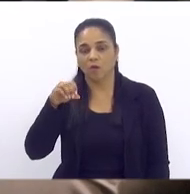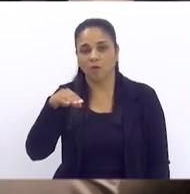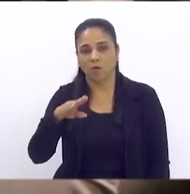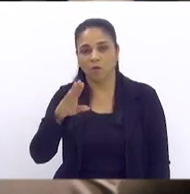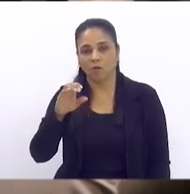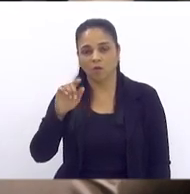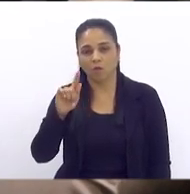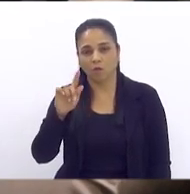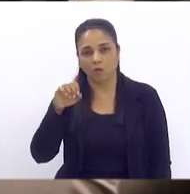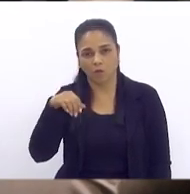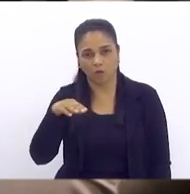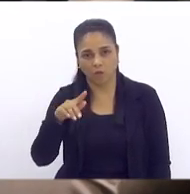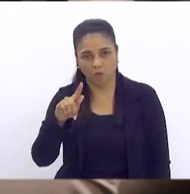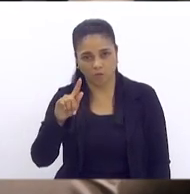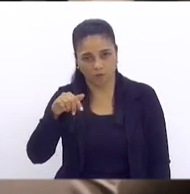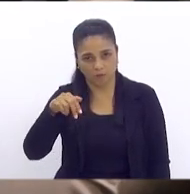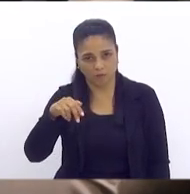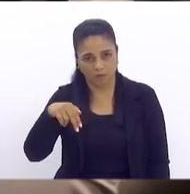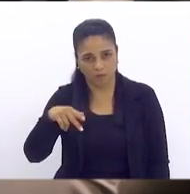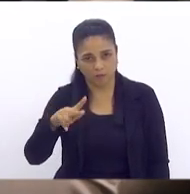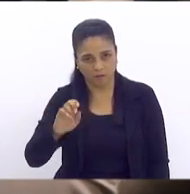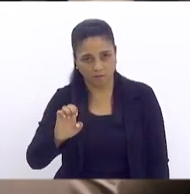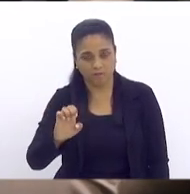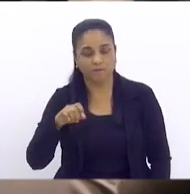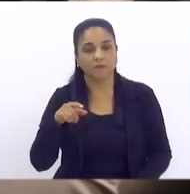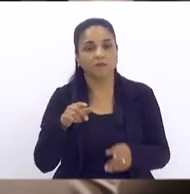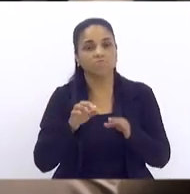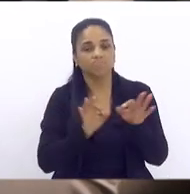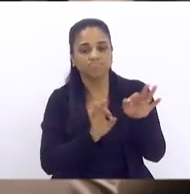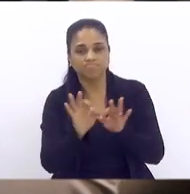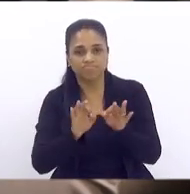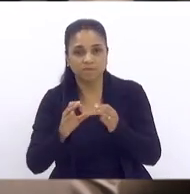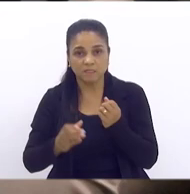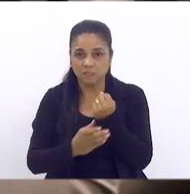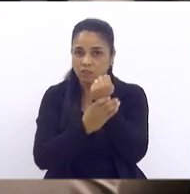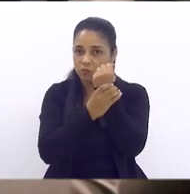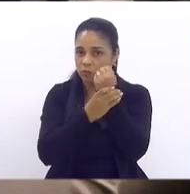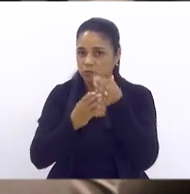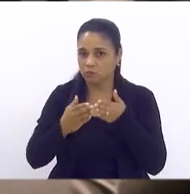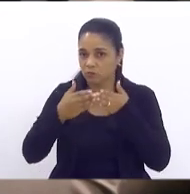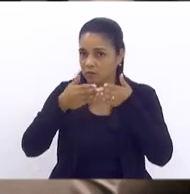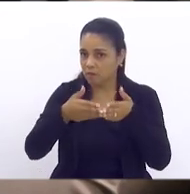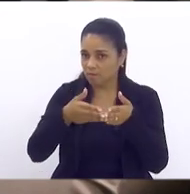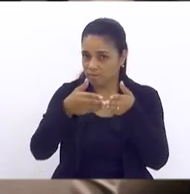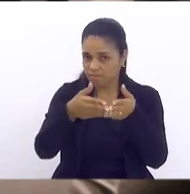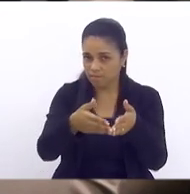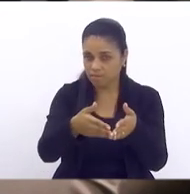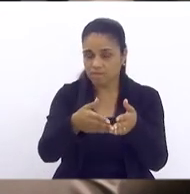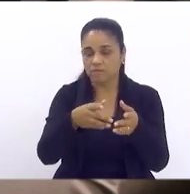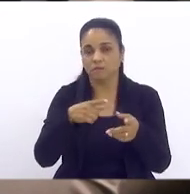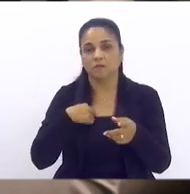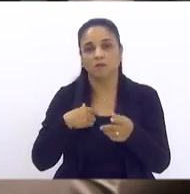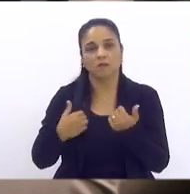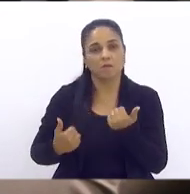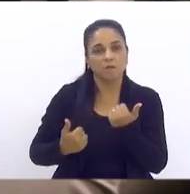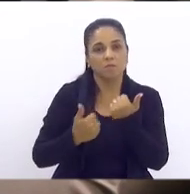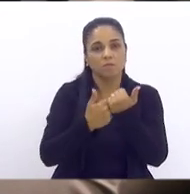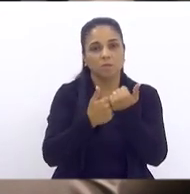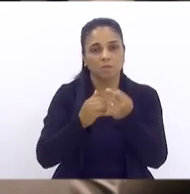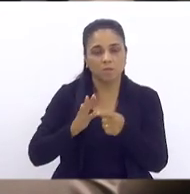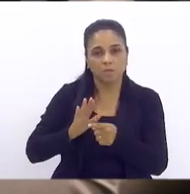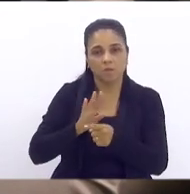e ambientalmente adequadas dos navios. A IMO adota, em cooperação com a